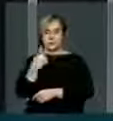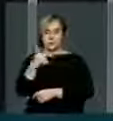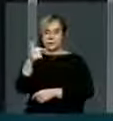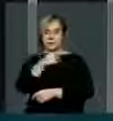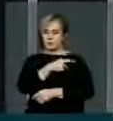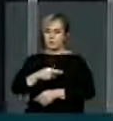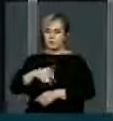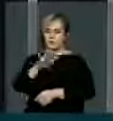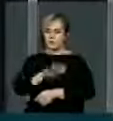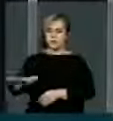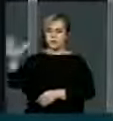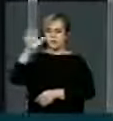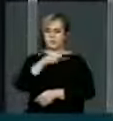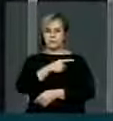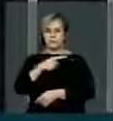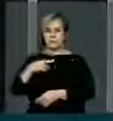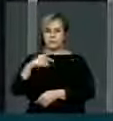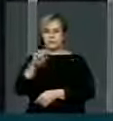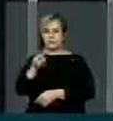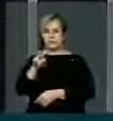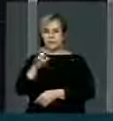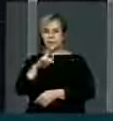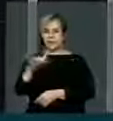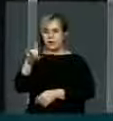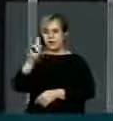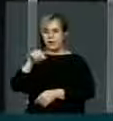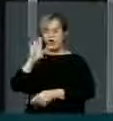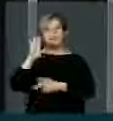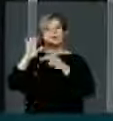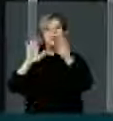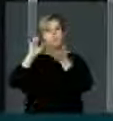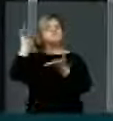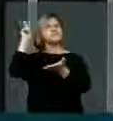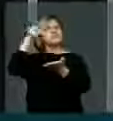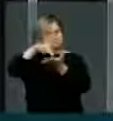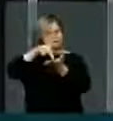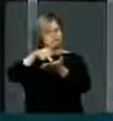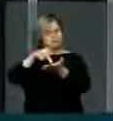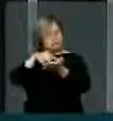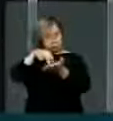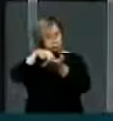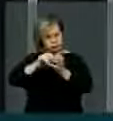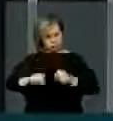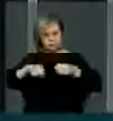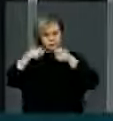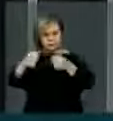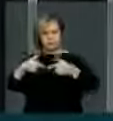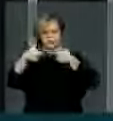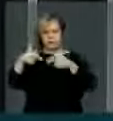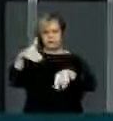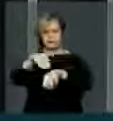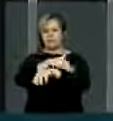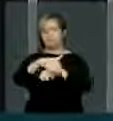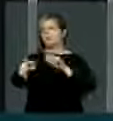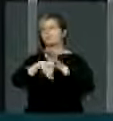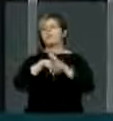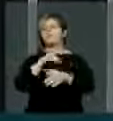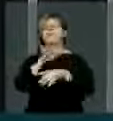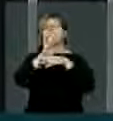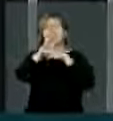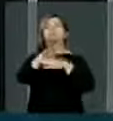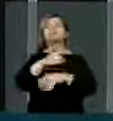Nacional do pastor Everaldo a cada dura pra valer é uma candidatura que vai para as ruas para poder atender uma vontade